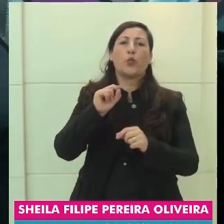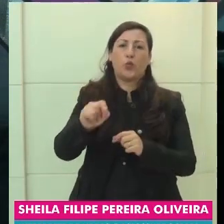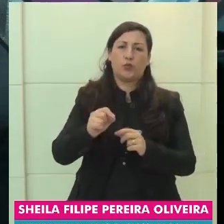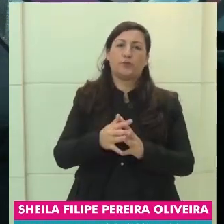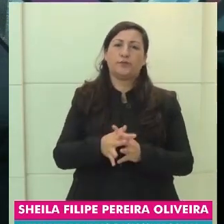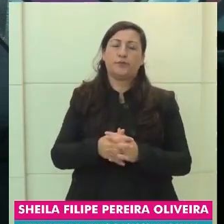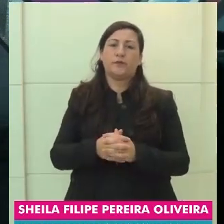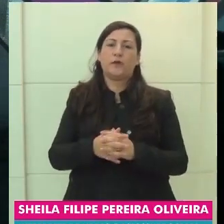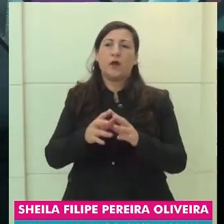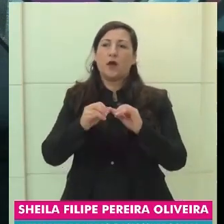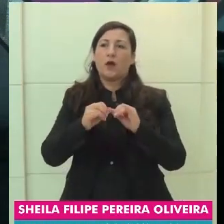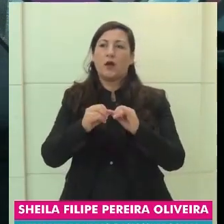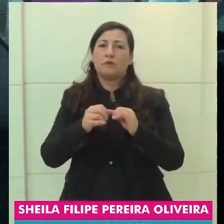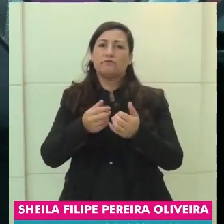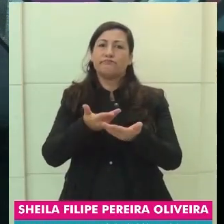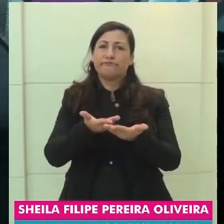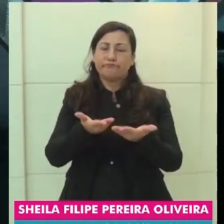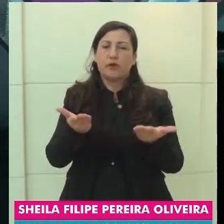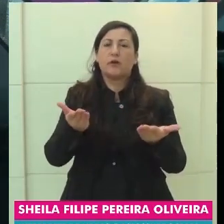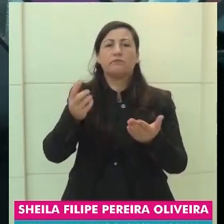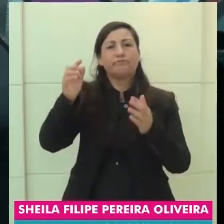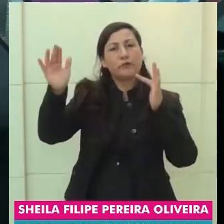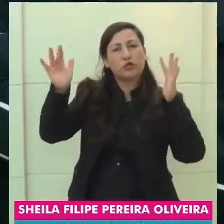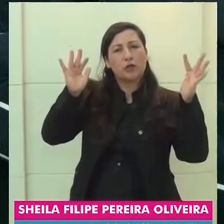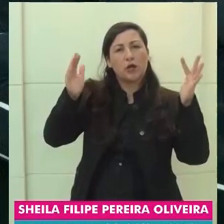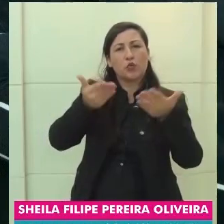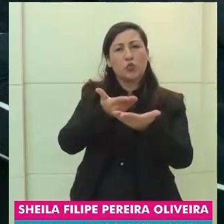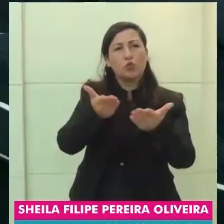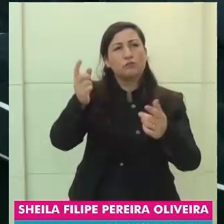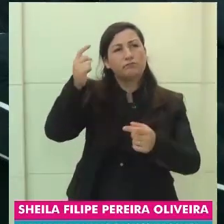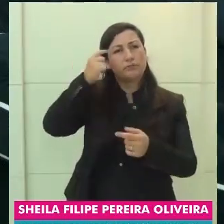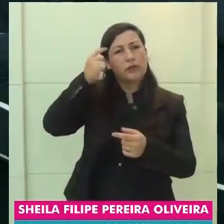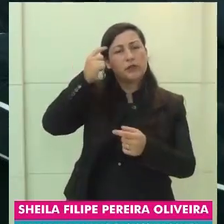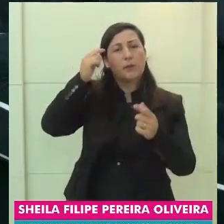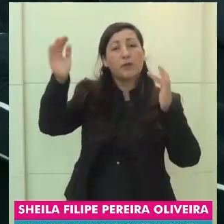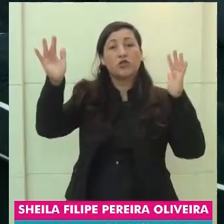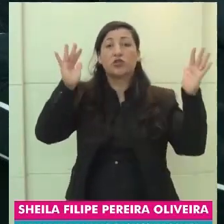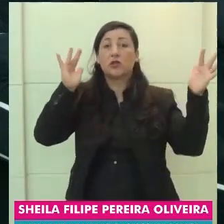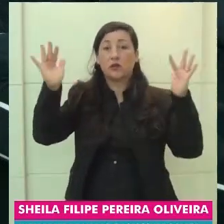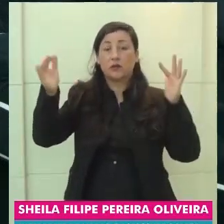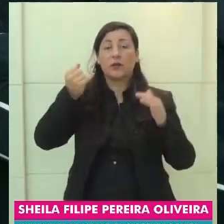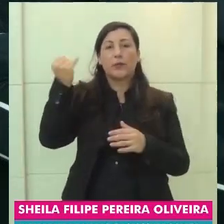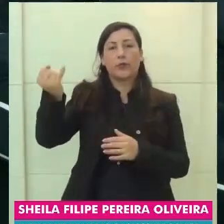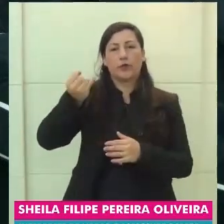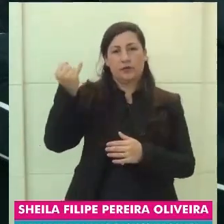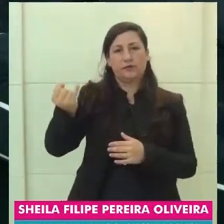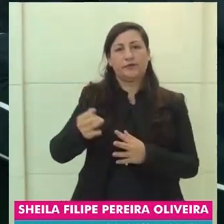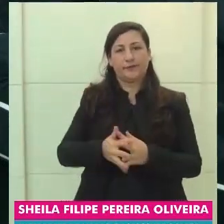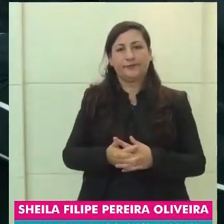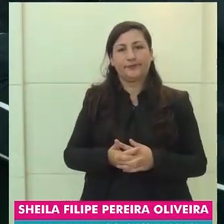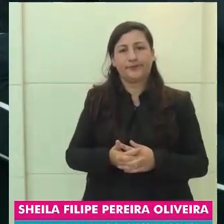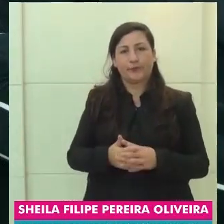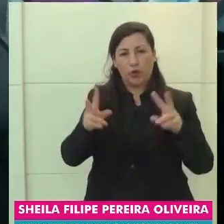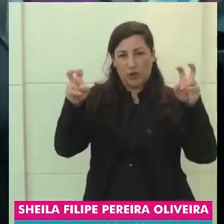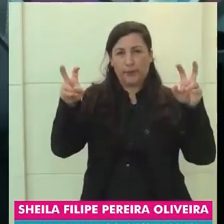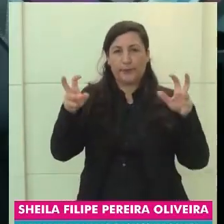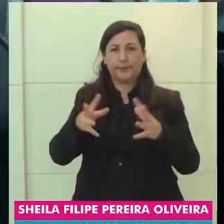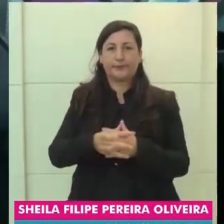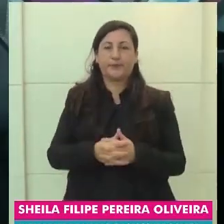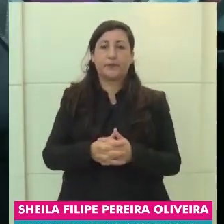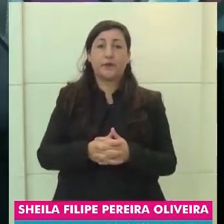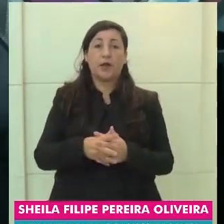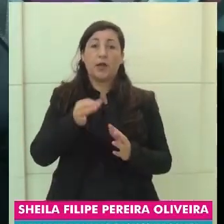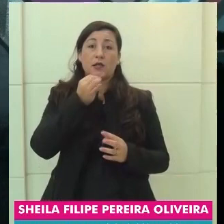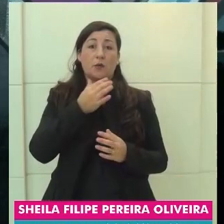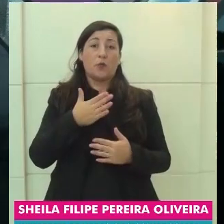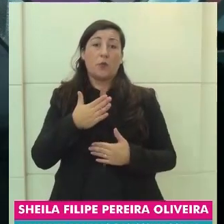É de... Levar a uma reflexão. De refletir sobre isso. Entende? isso. Então, se não faz